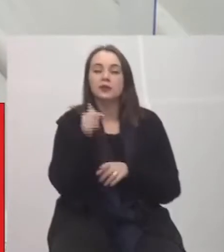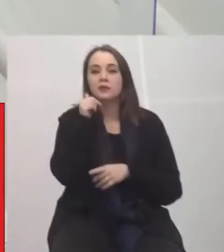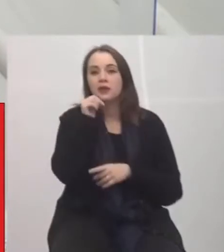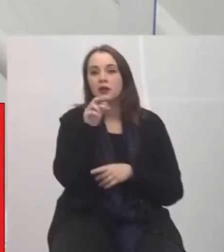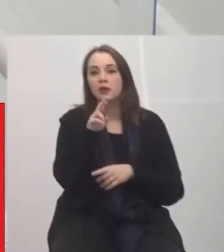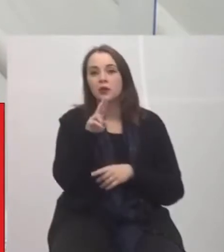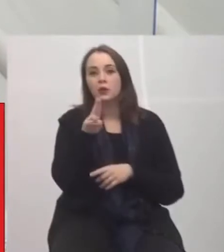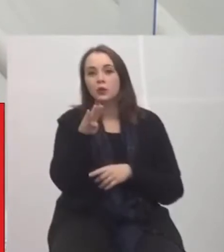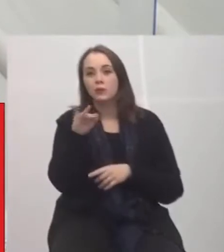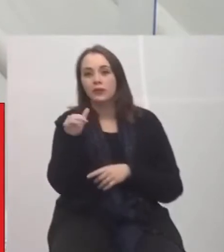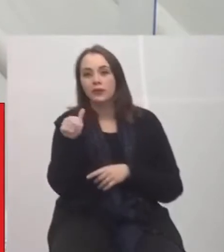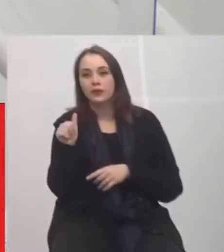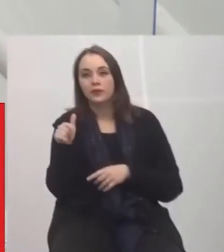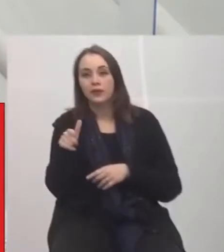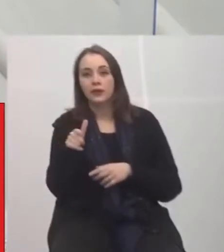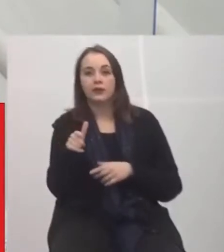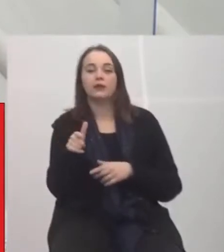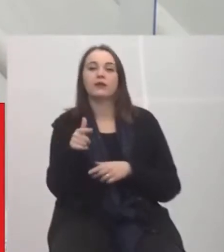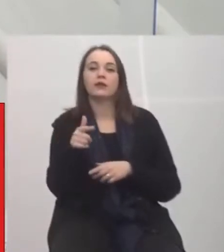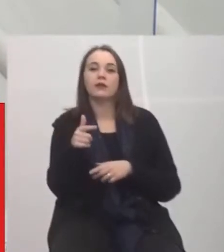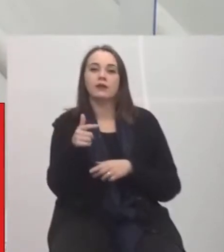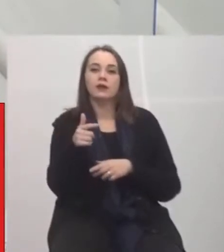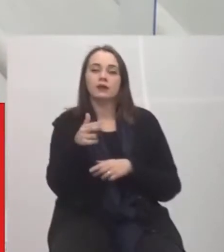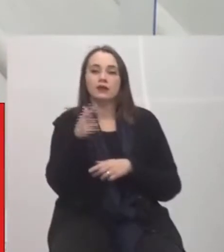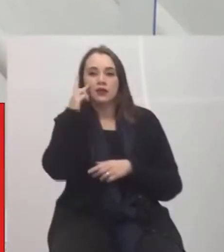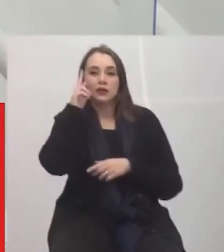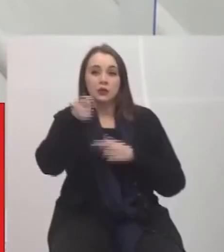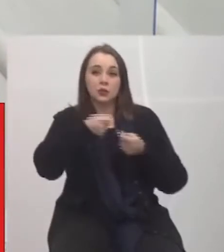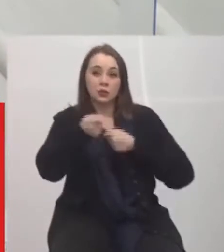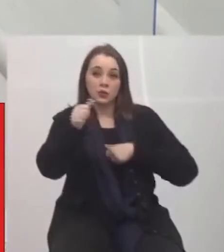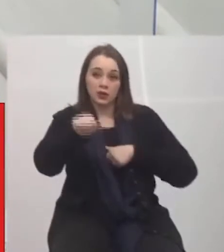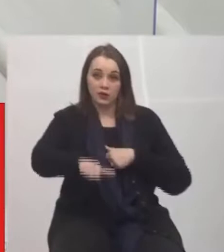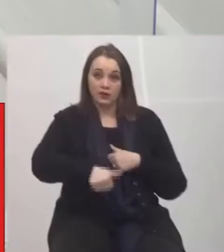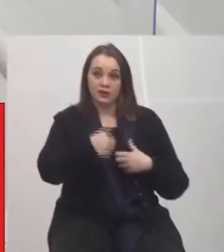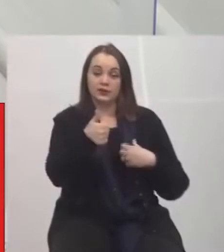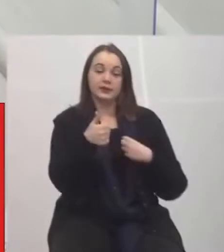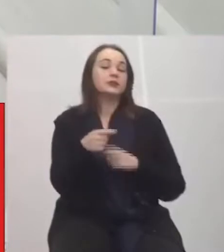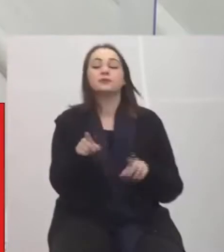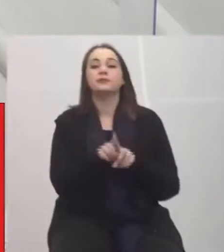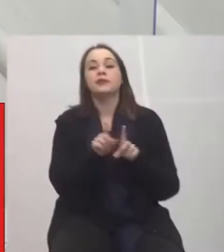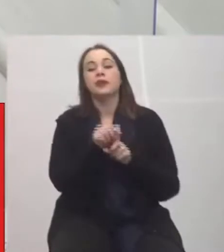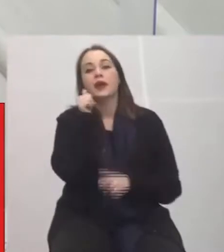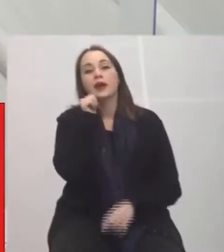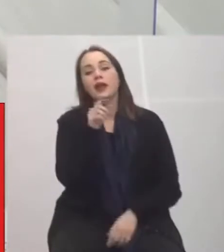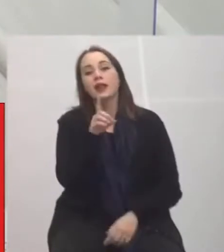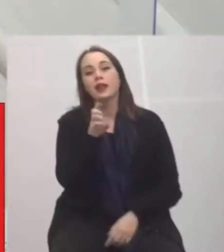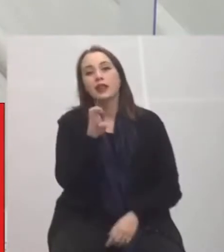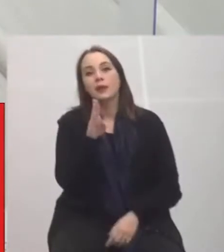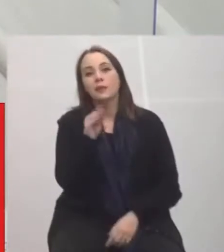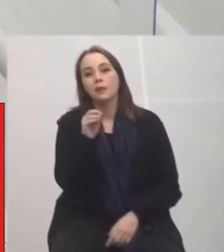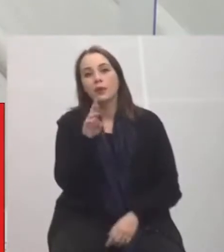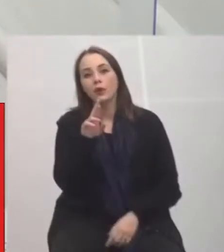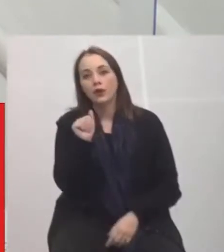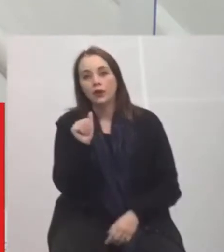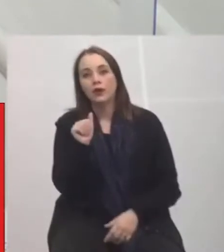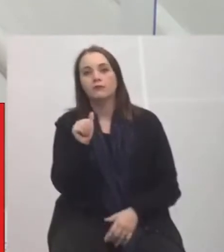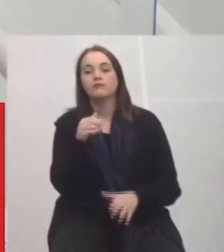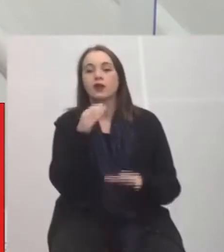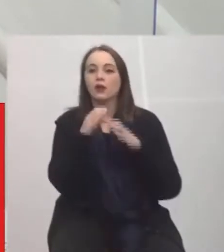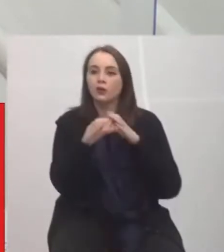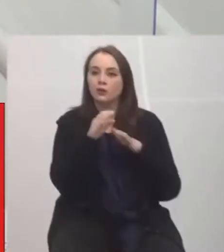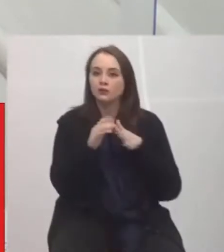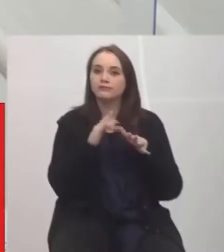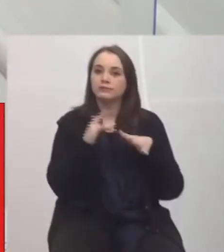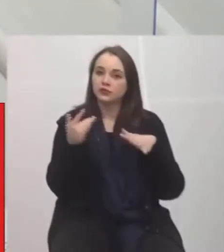de controle e avaliação, e a Débora Souza, da Comunicação e Mídias. São